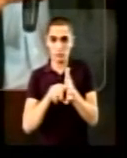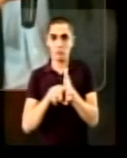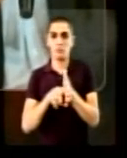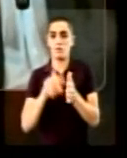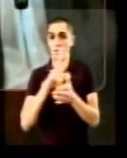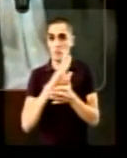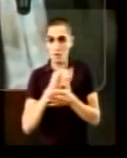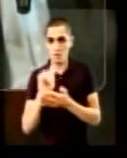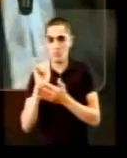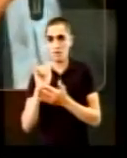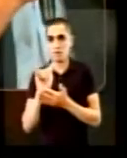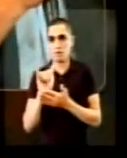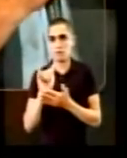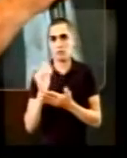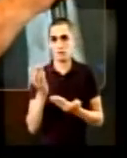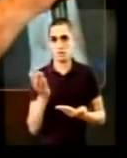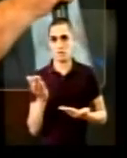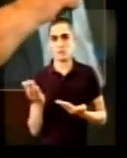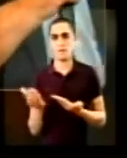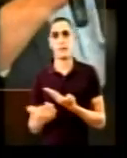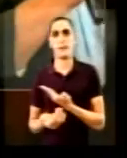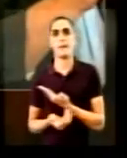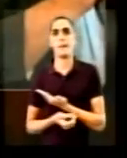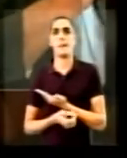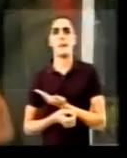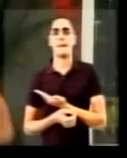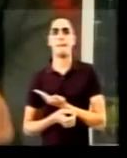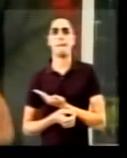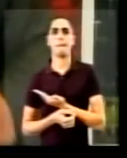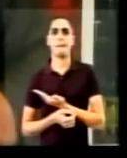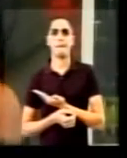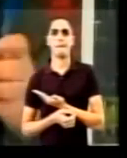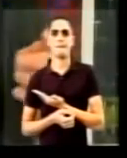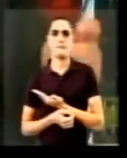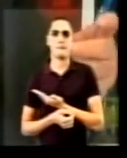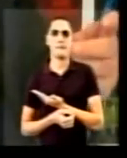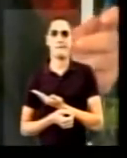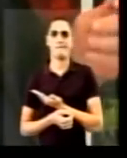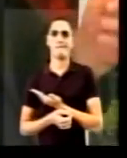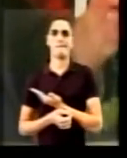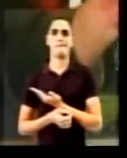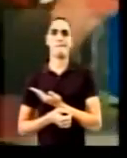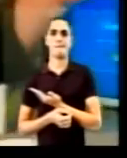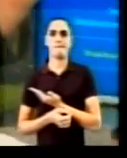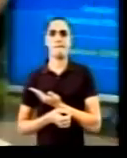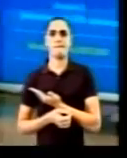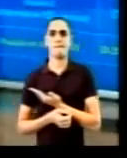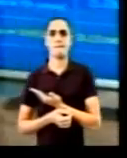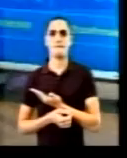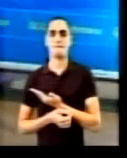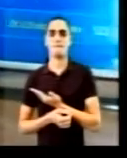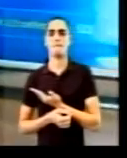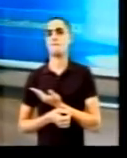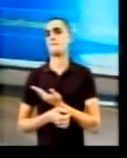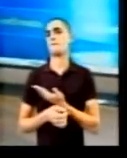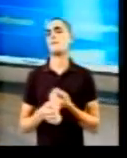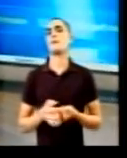ela vai para, vocês vão ver aqui, ela é feita para